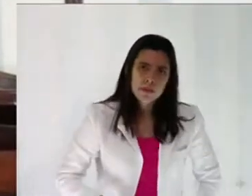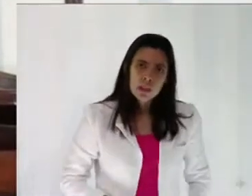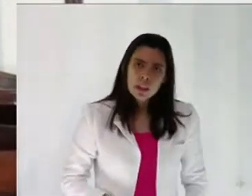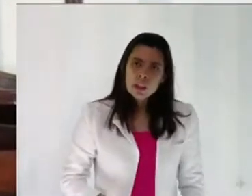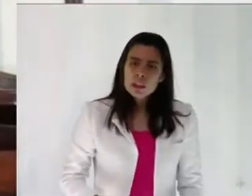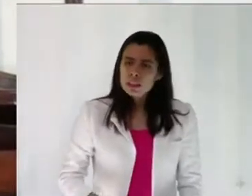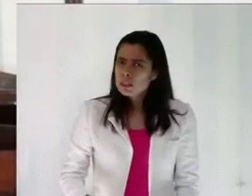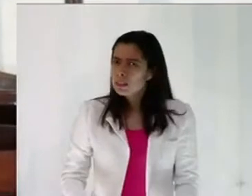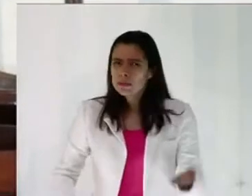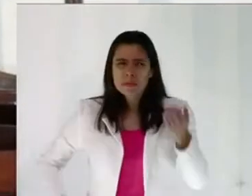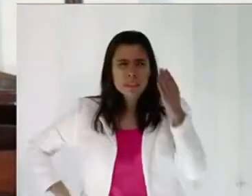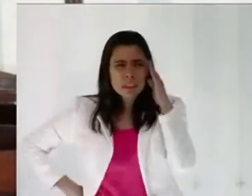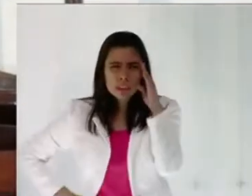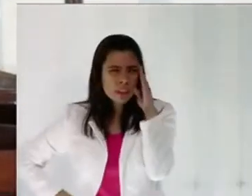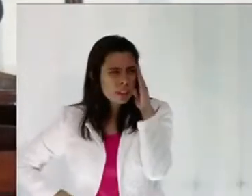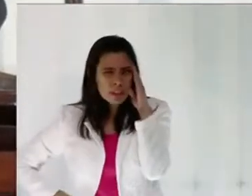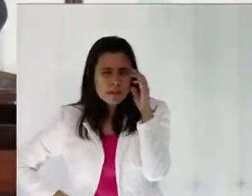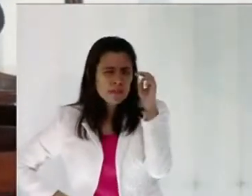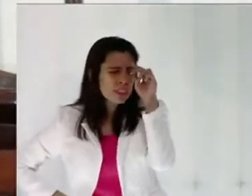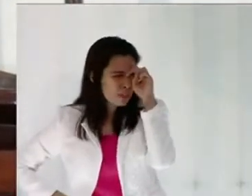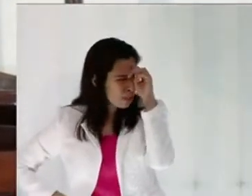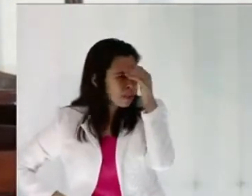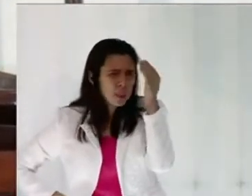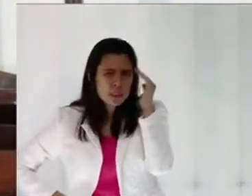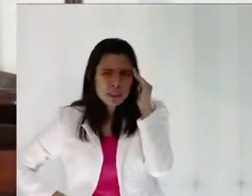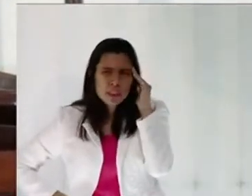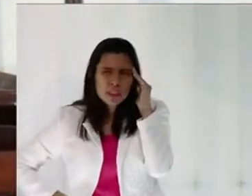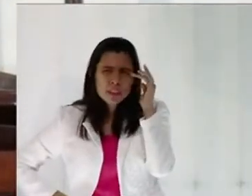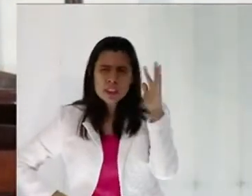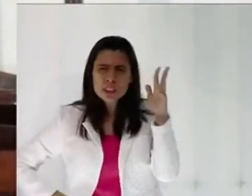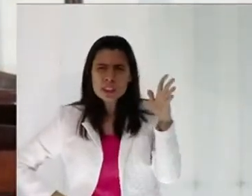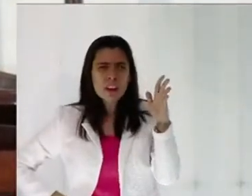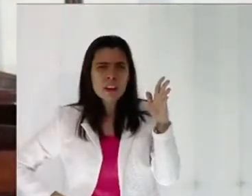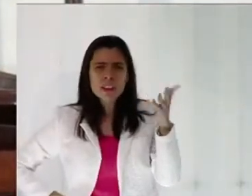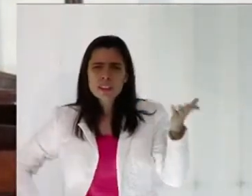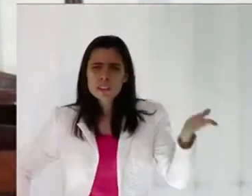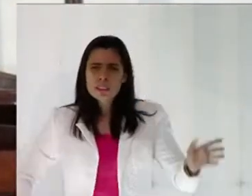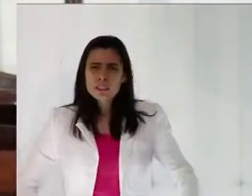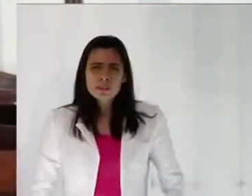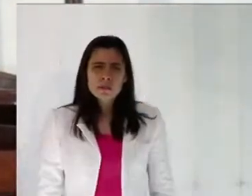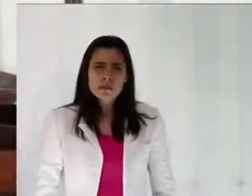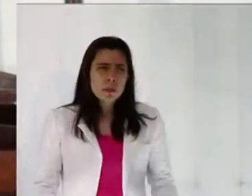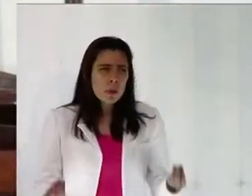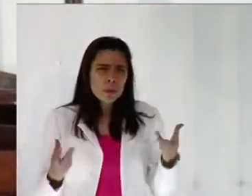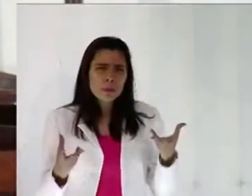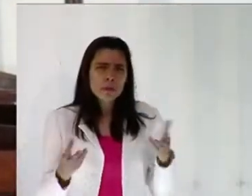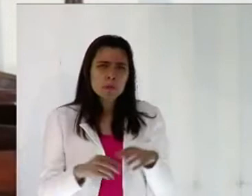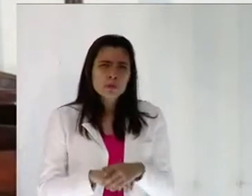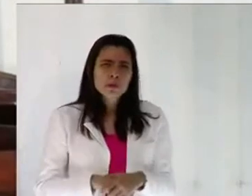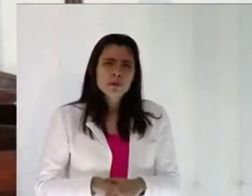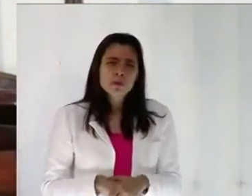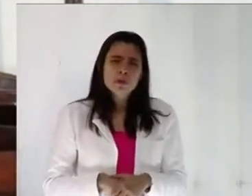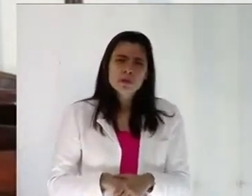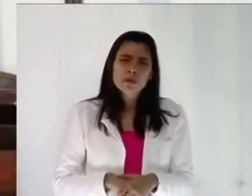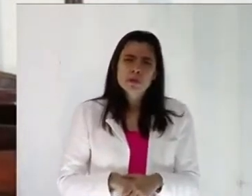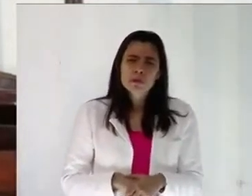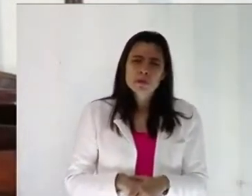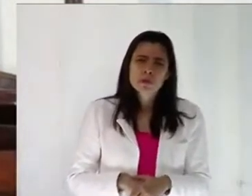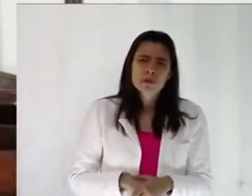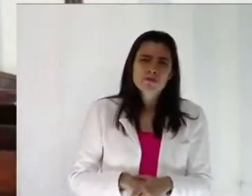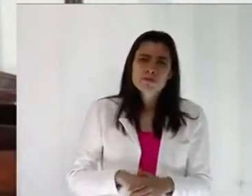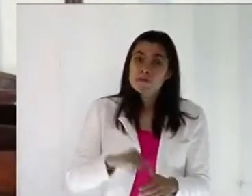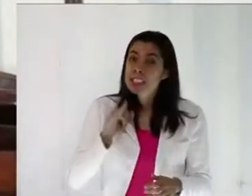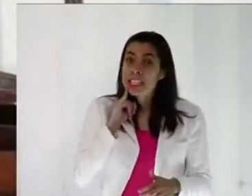próprio pai, e depois agora Abraão deita Isaac sobre aquela lenha. E o texto dá a entender para nós que Isaac